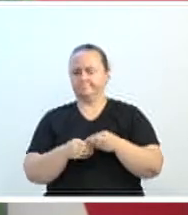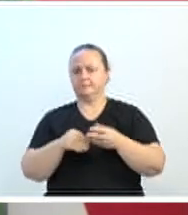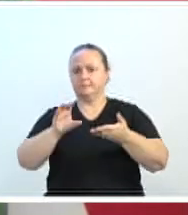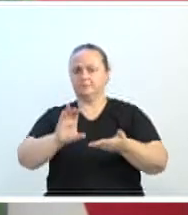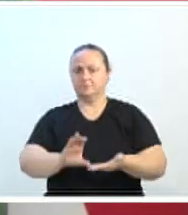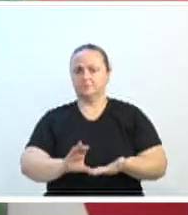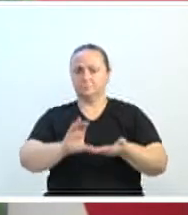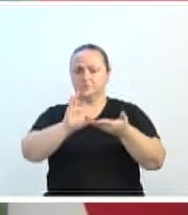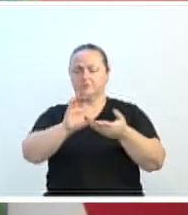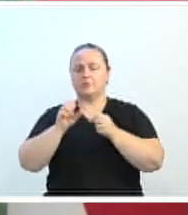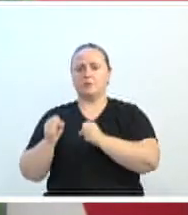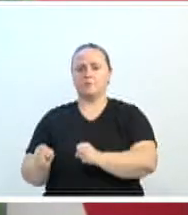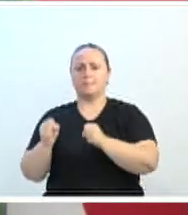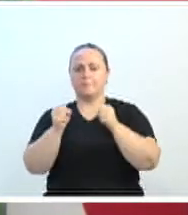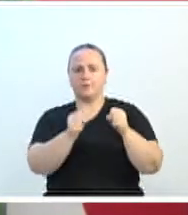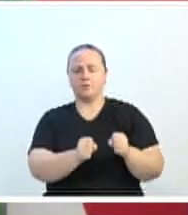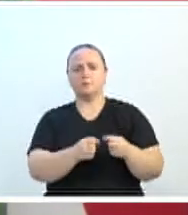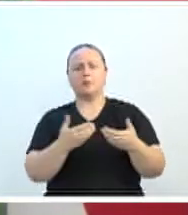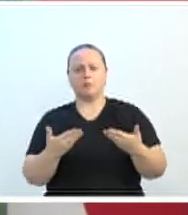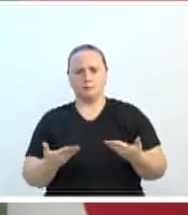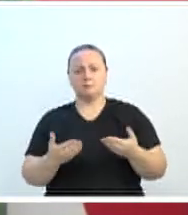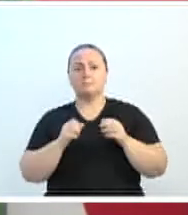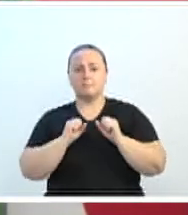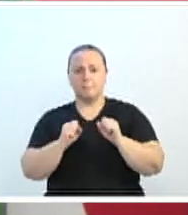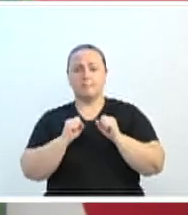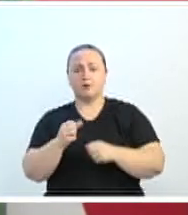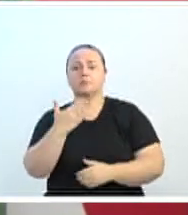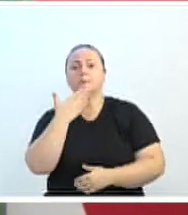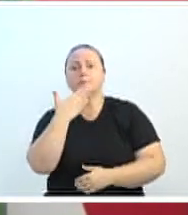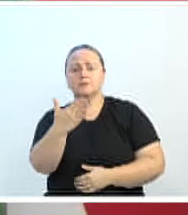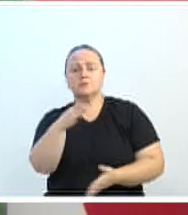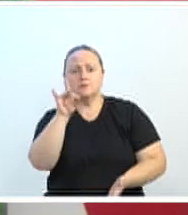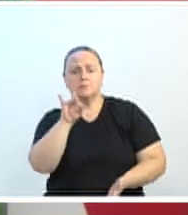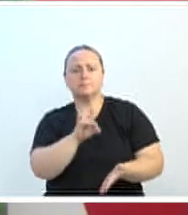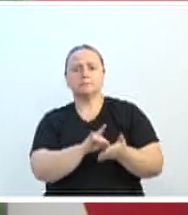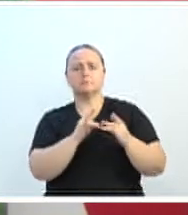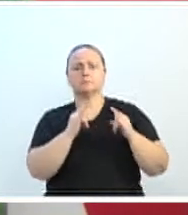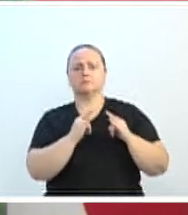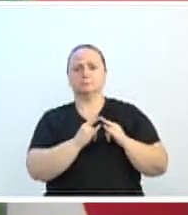para solicitar oficialmente essas informações ao Instituto.